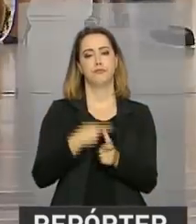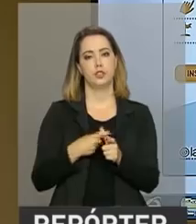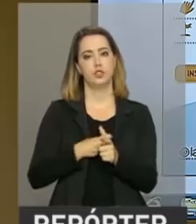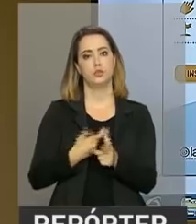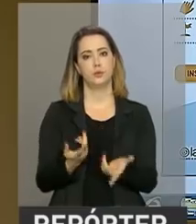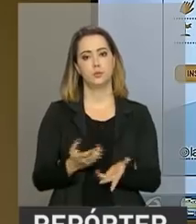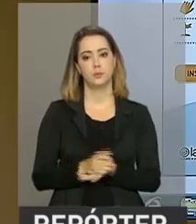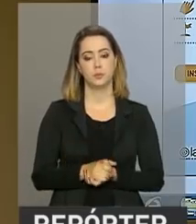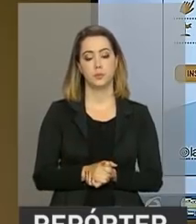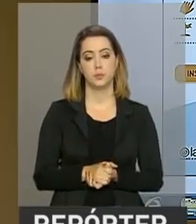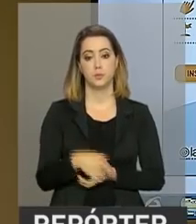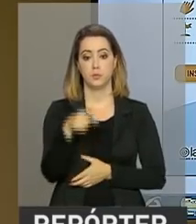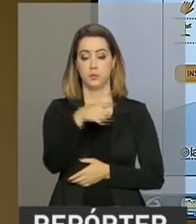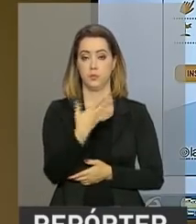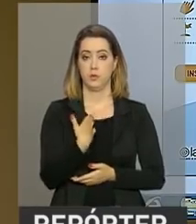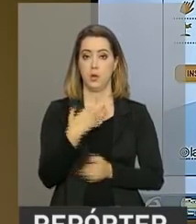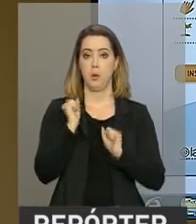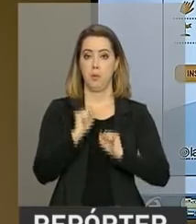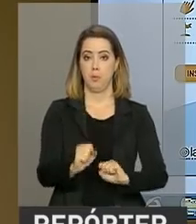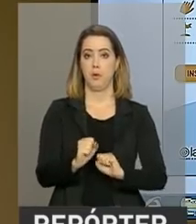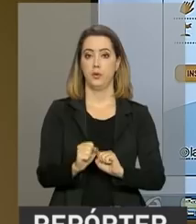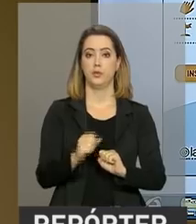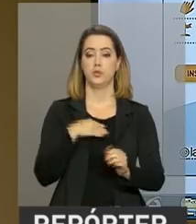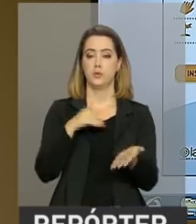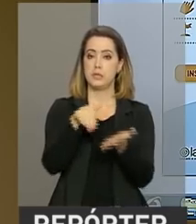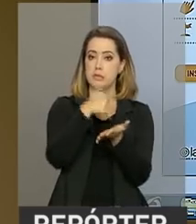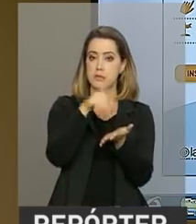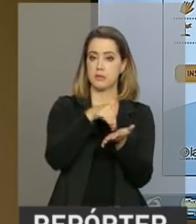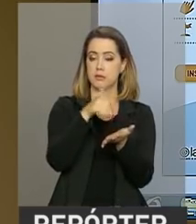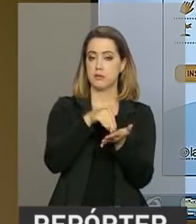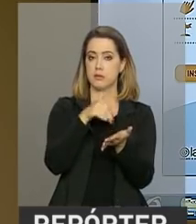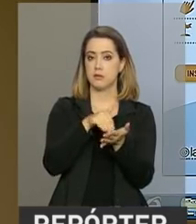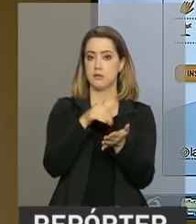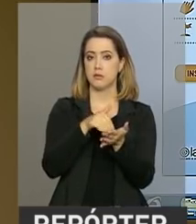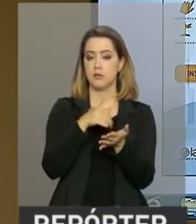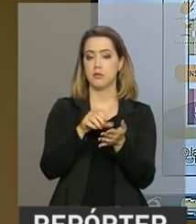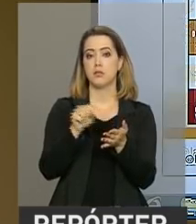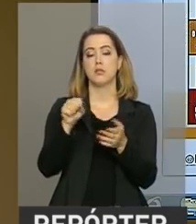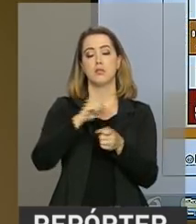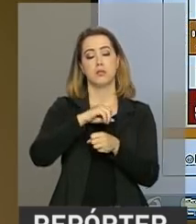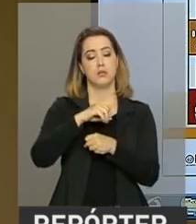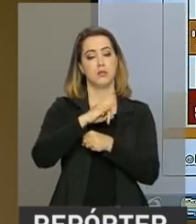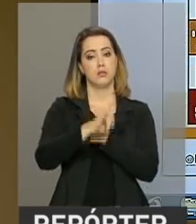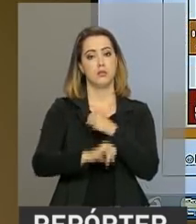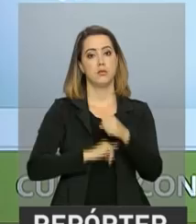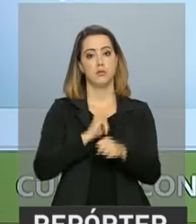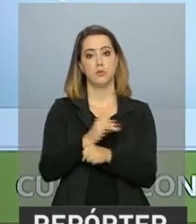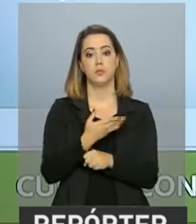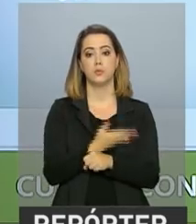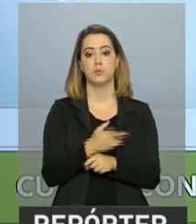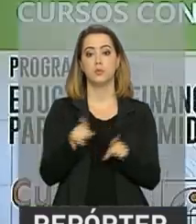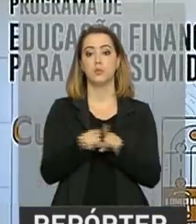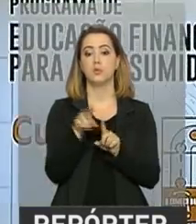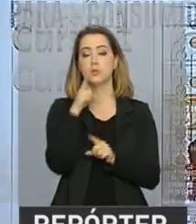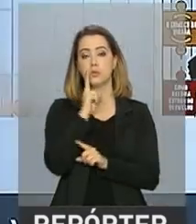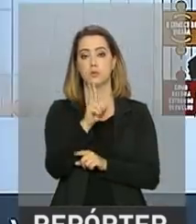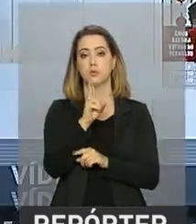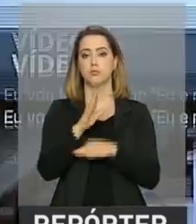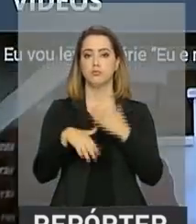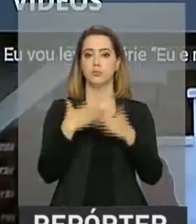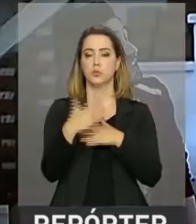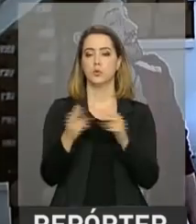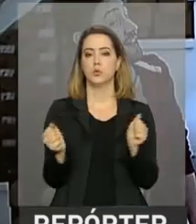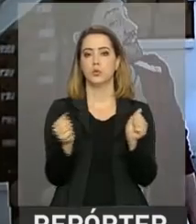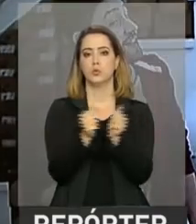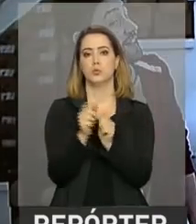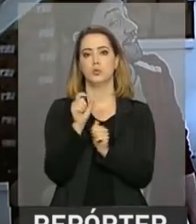as matrículas no curso podem ser feitas pelo site da escola nacional de defesa do consumidor que desenvolveu o projeto em